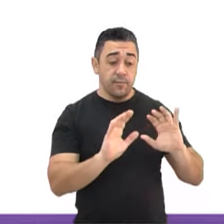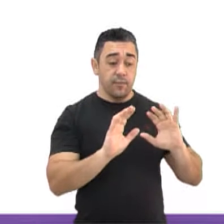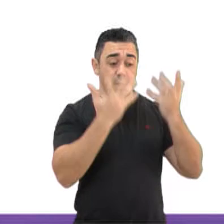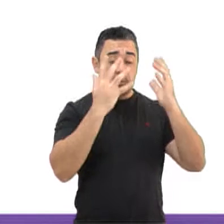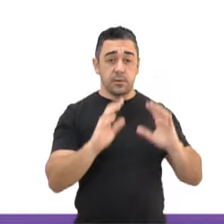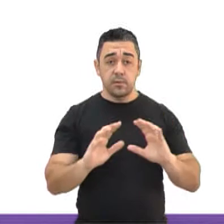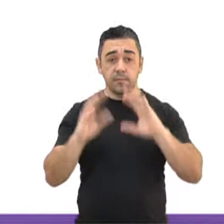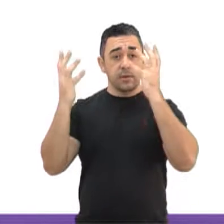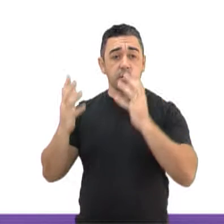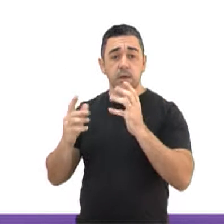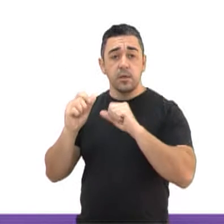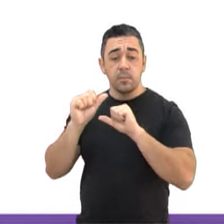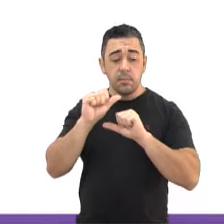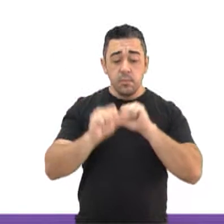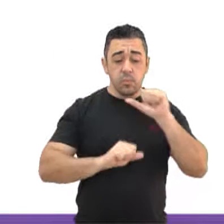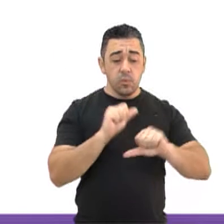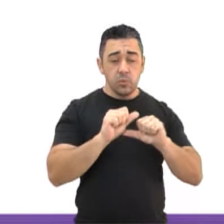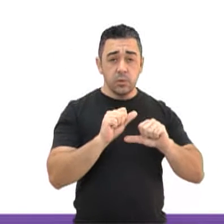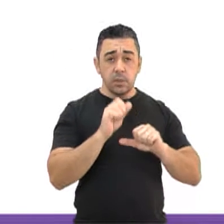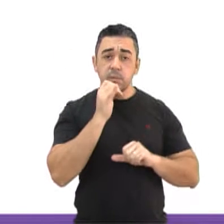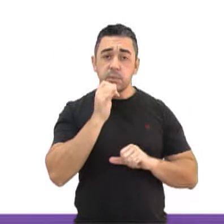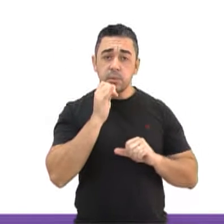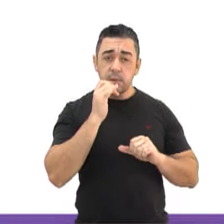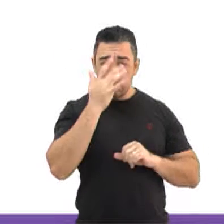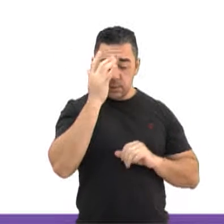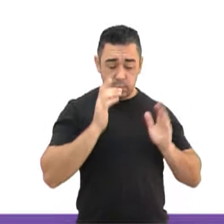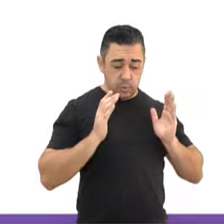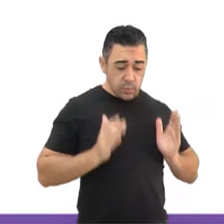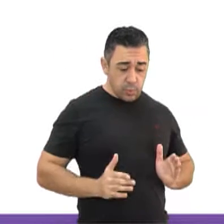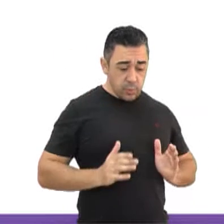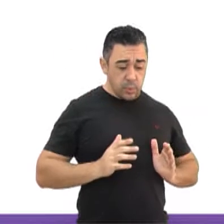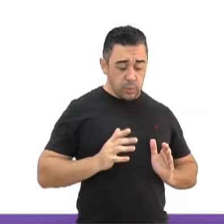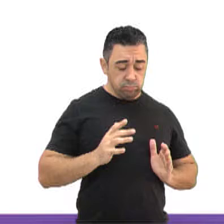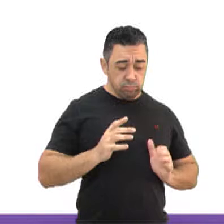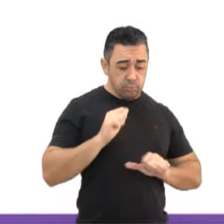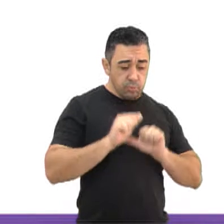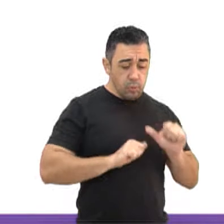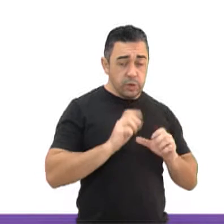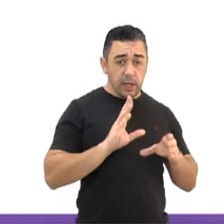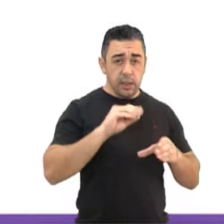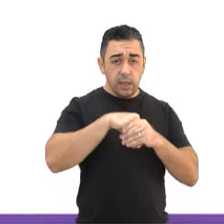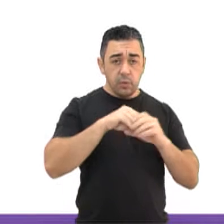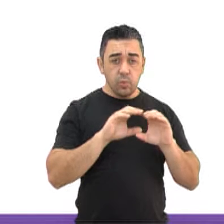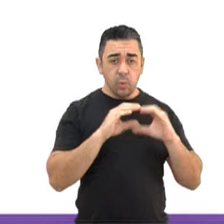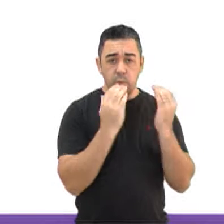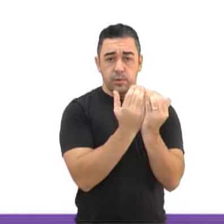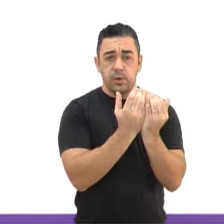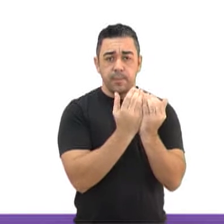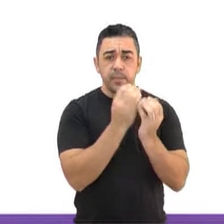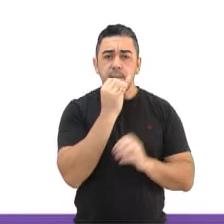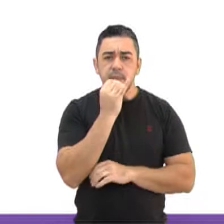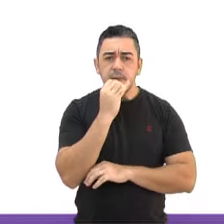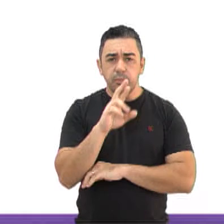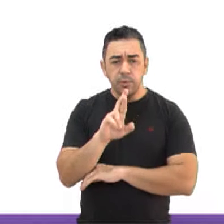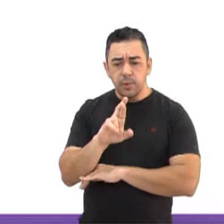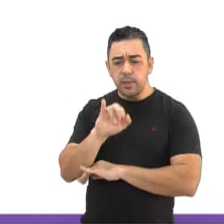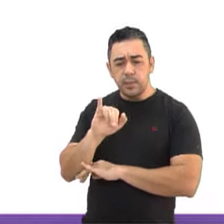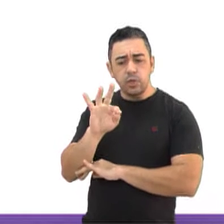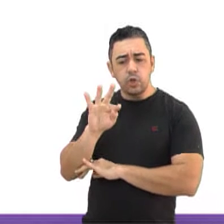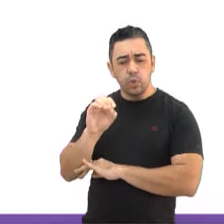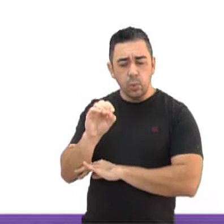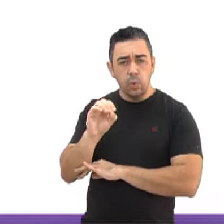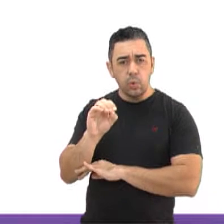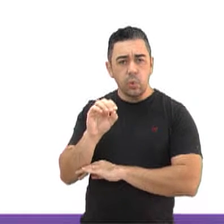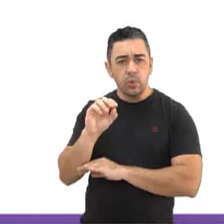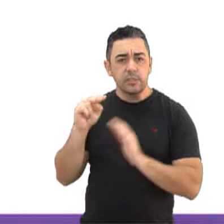marcam mudanças de posição de uma pessoa em sua comunidade. Então quer dizer que durante o rito é um momento liminar, esse é o nome